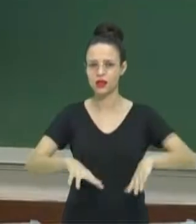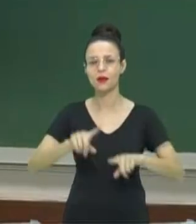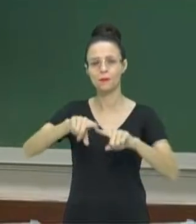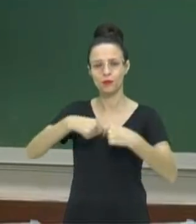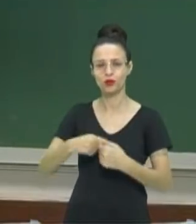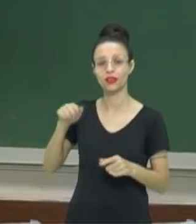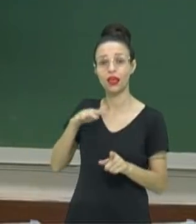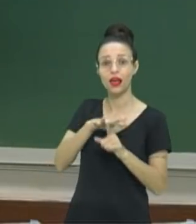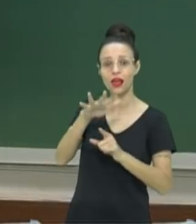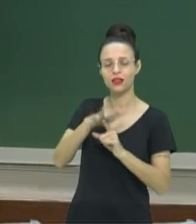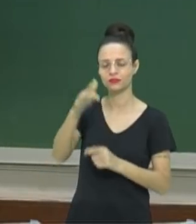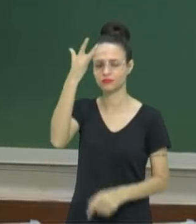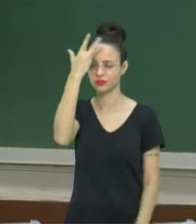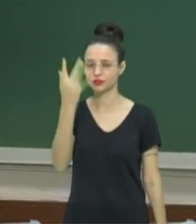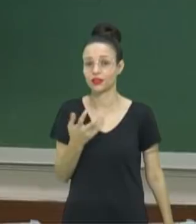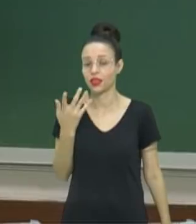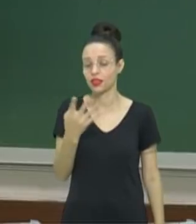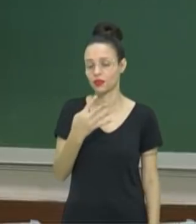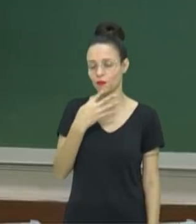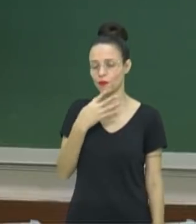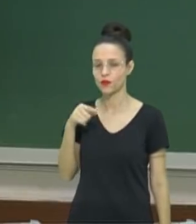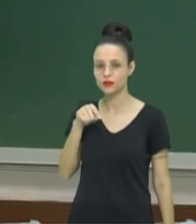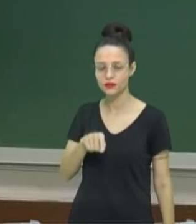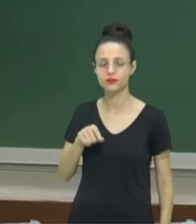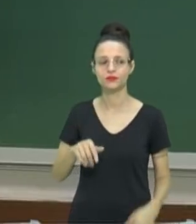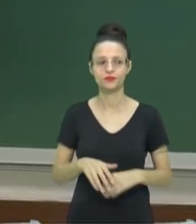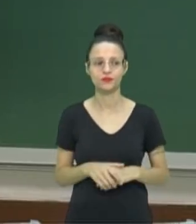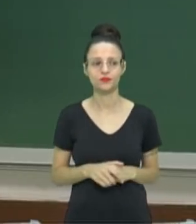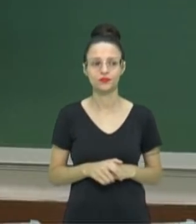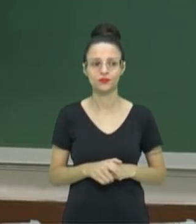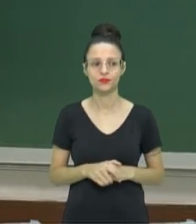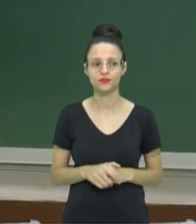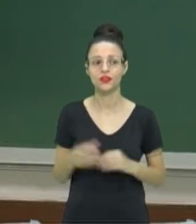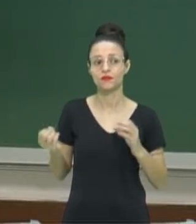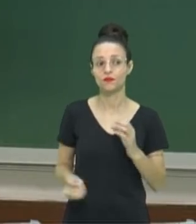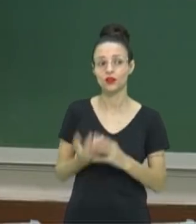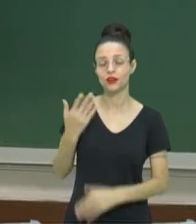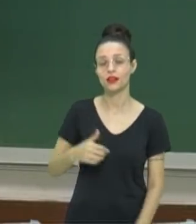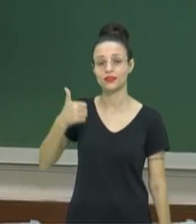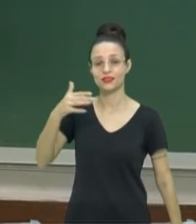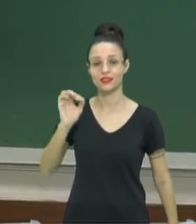muita gente para conhecer esta área, né? Ele foi criado em